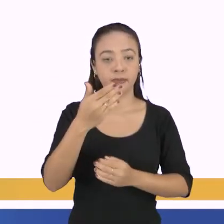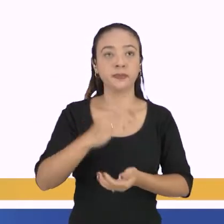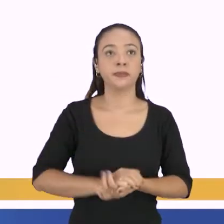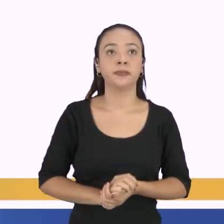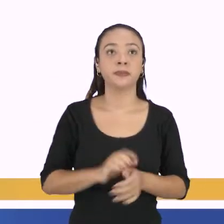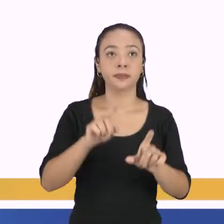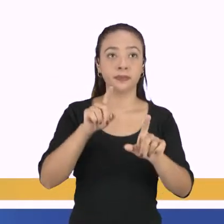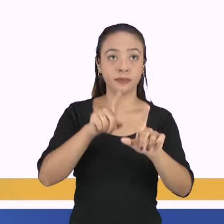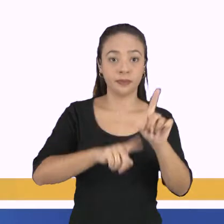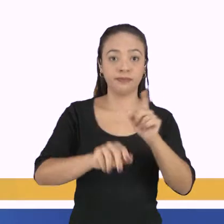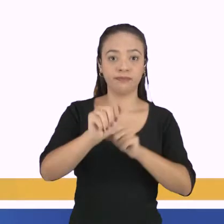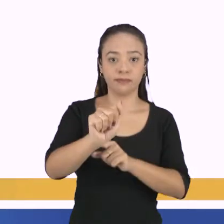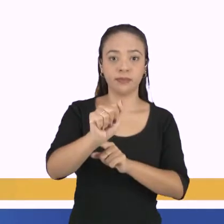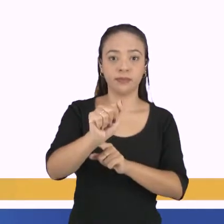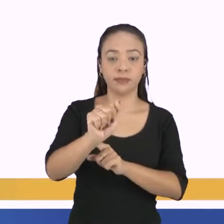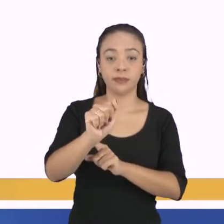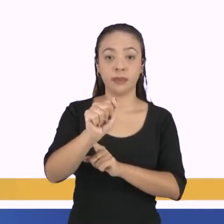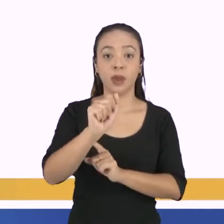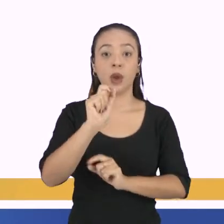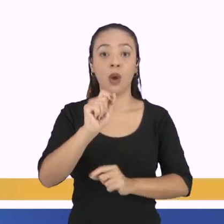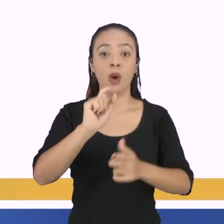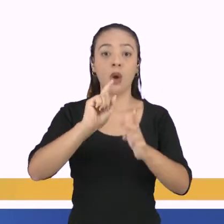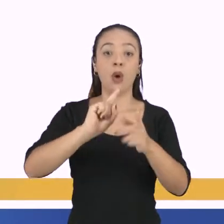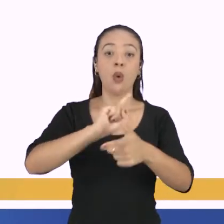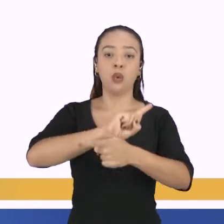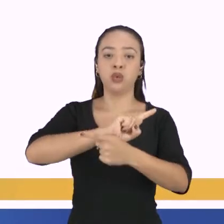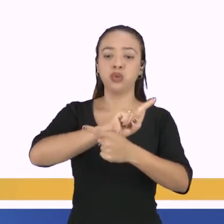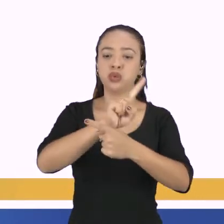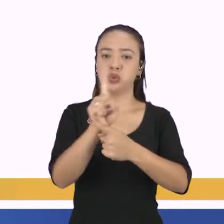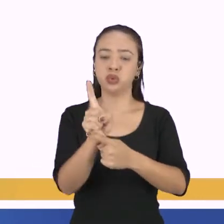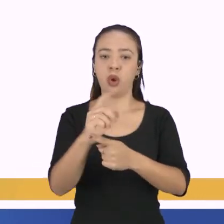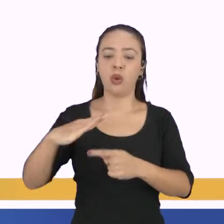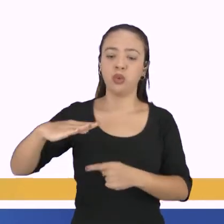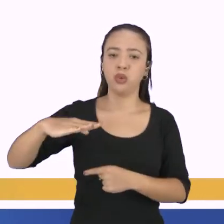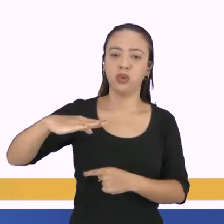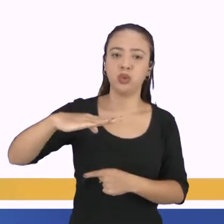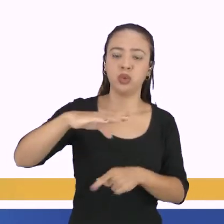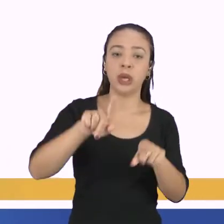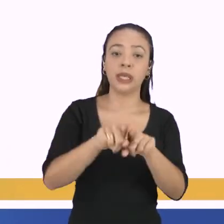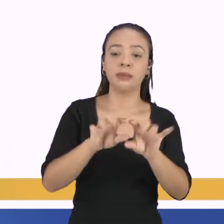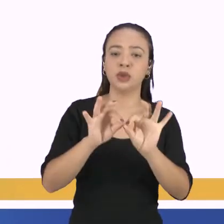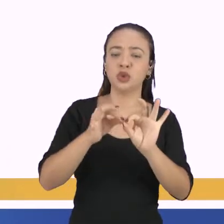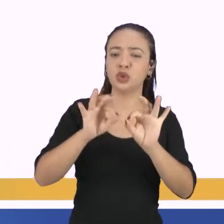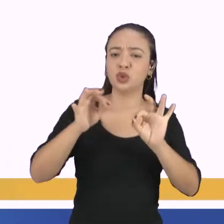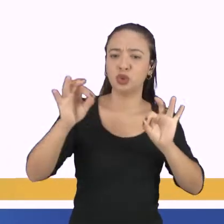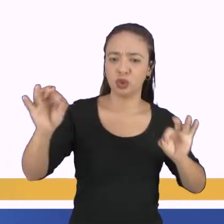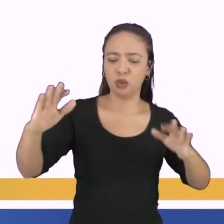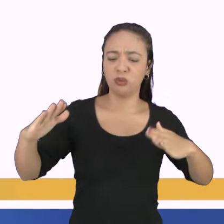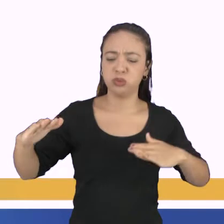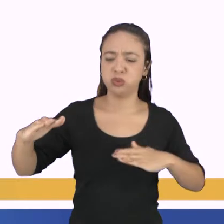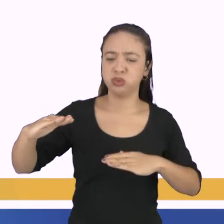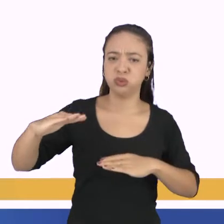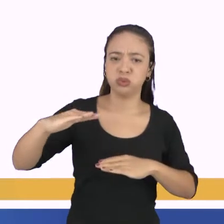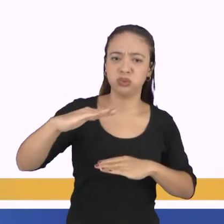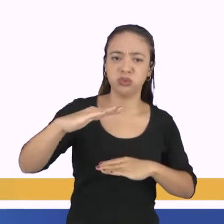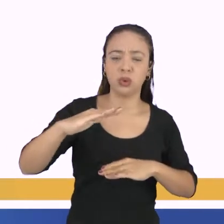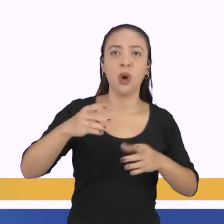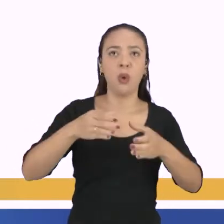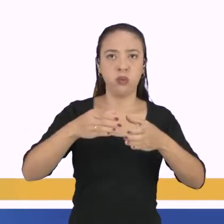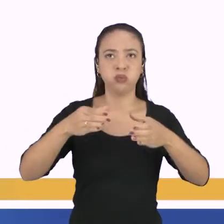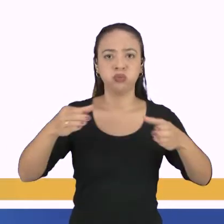Então na letra A fala o seguinte: a velocidade de um automóvel e a distância percorrida por ele são